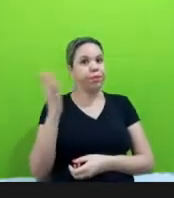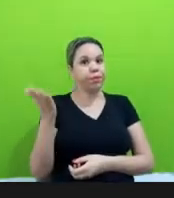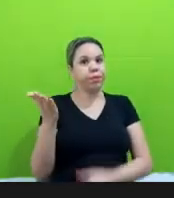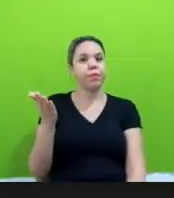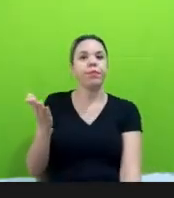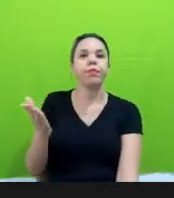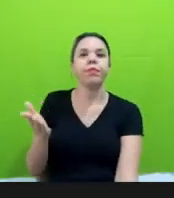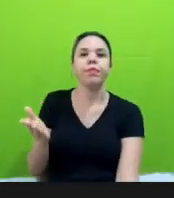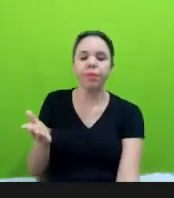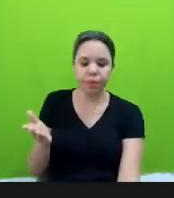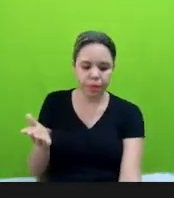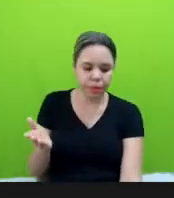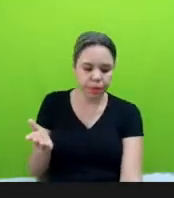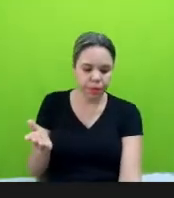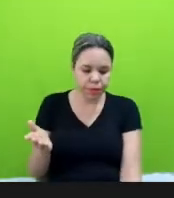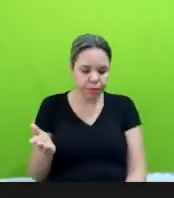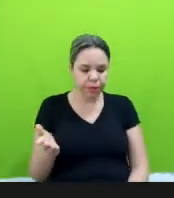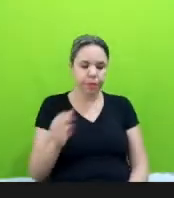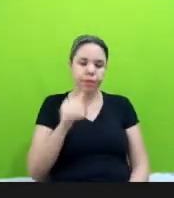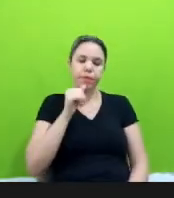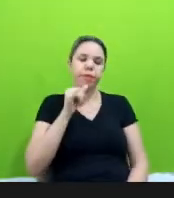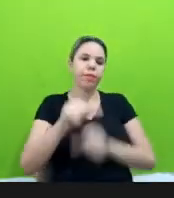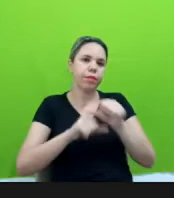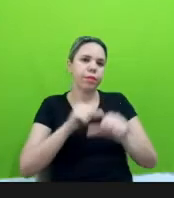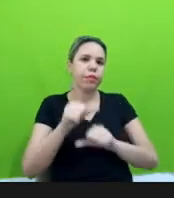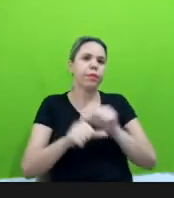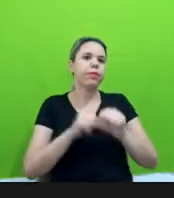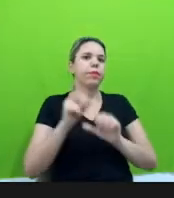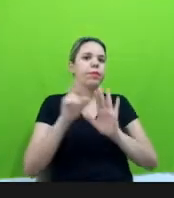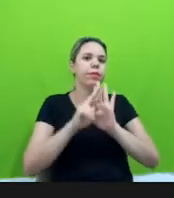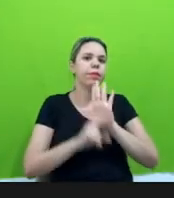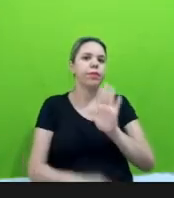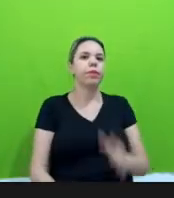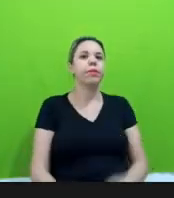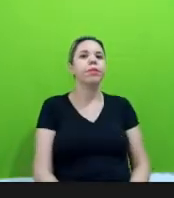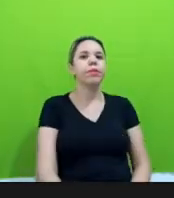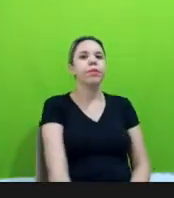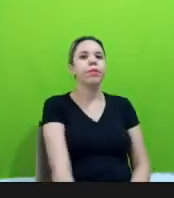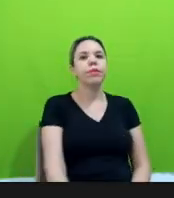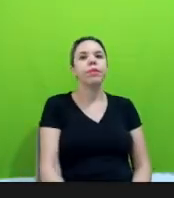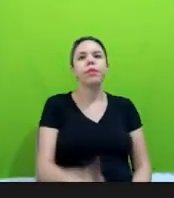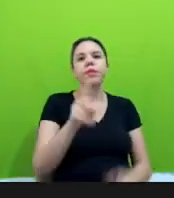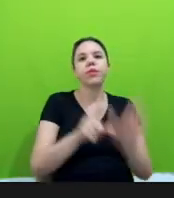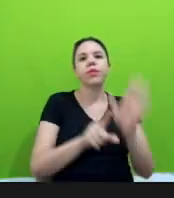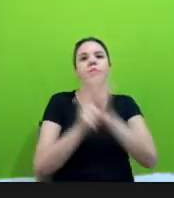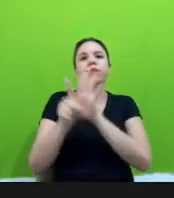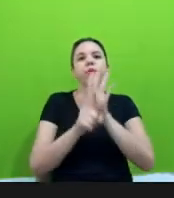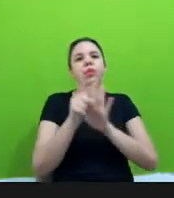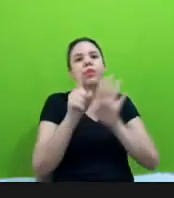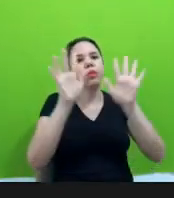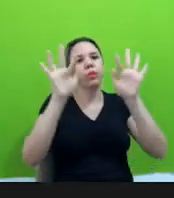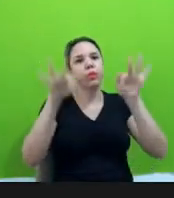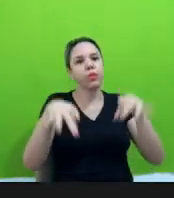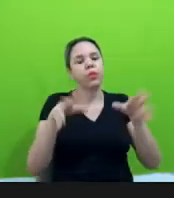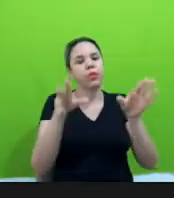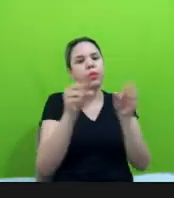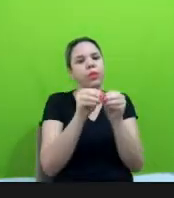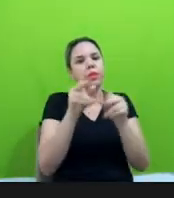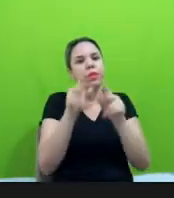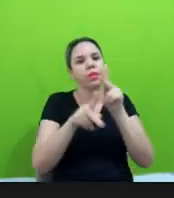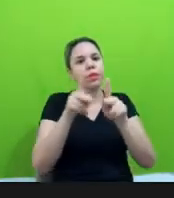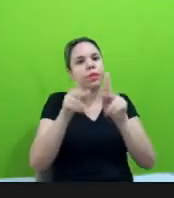vou quebrar um pouquinho o protocolo aqui. A gente sempre faz pergunta no final, né? A pergunta do público no